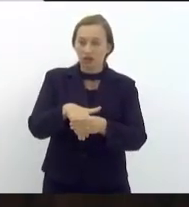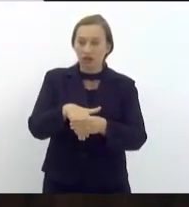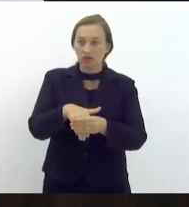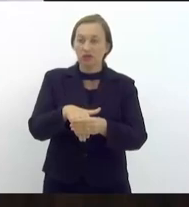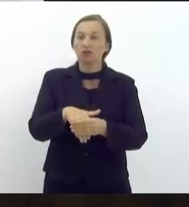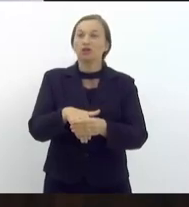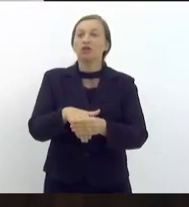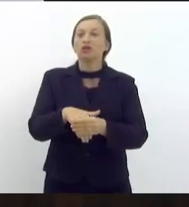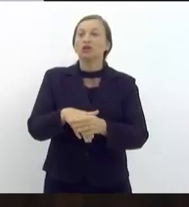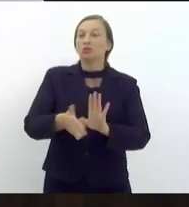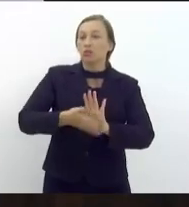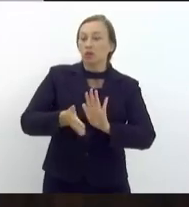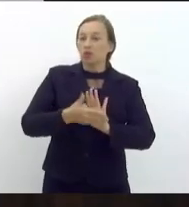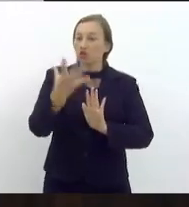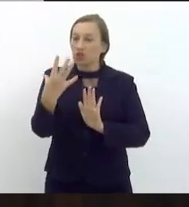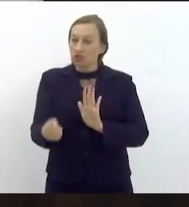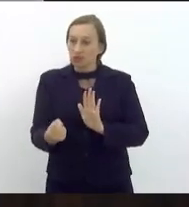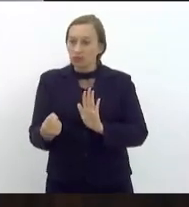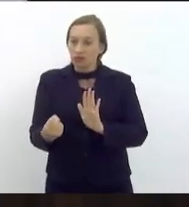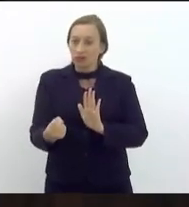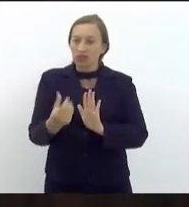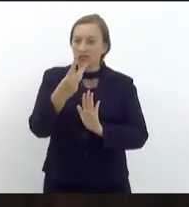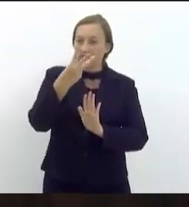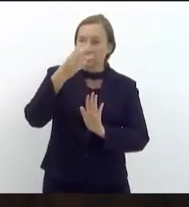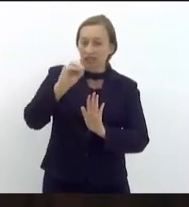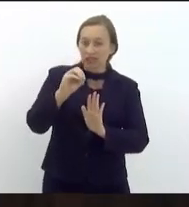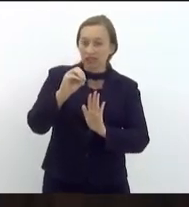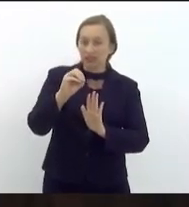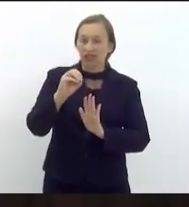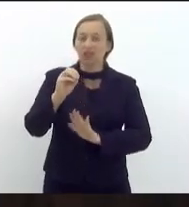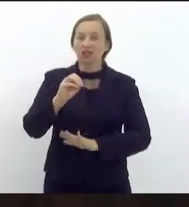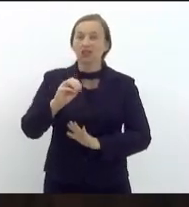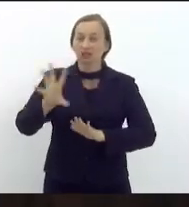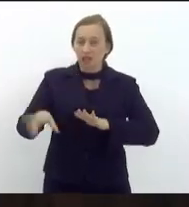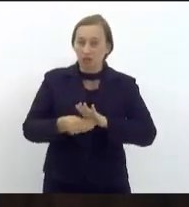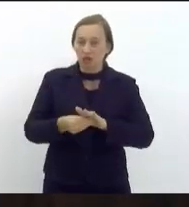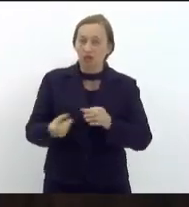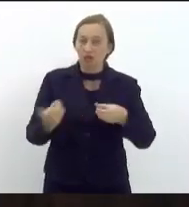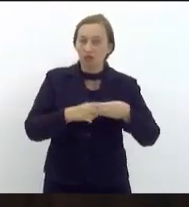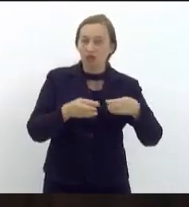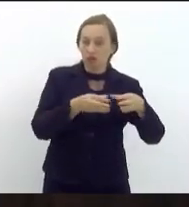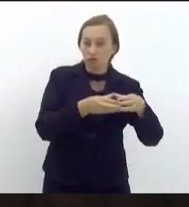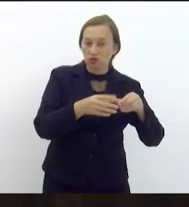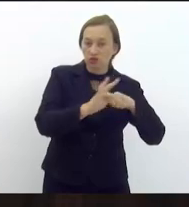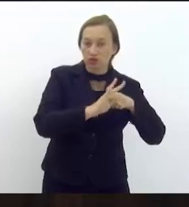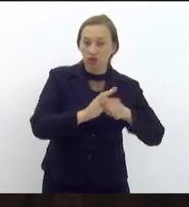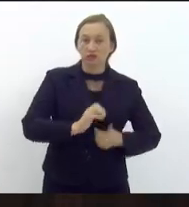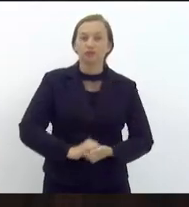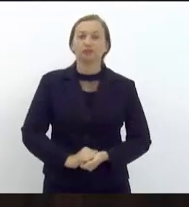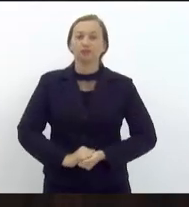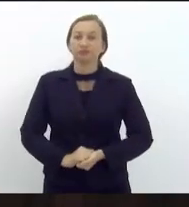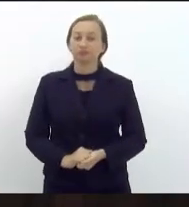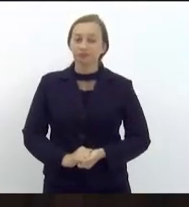apresente proposta recebeu 30 emendas e retorne as condições técnicas